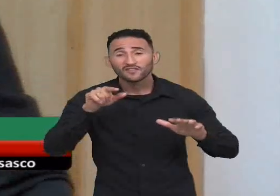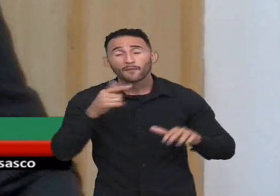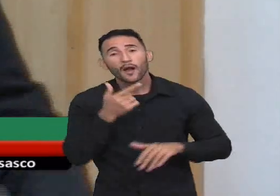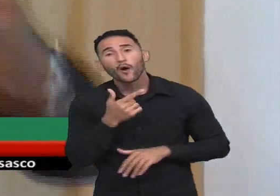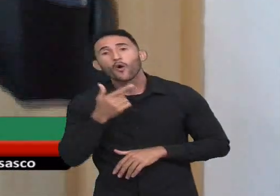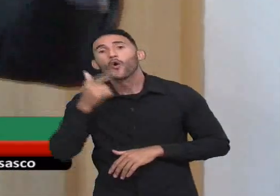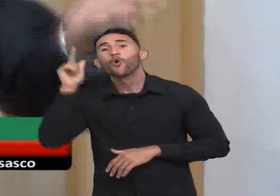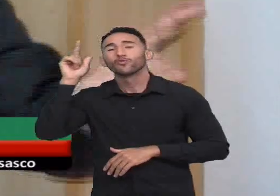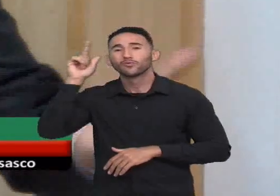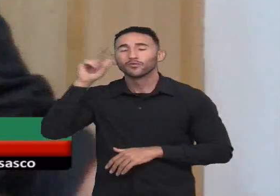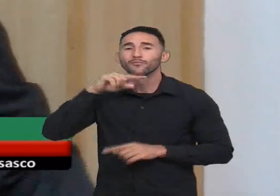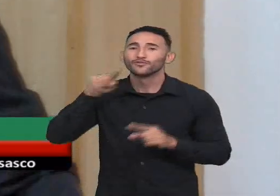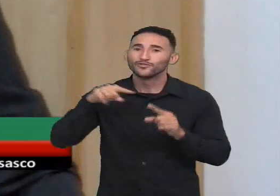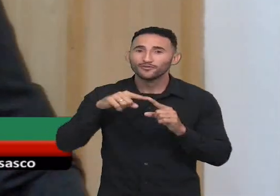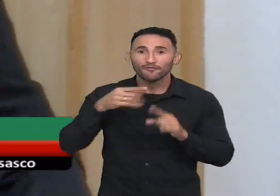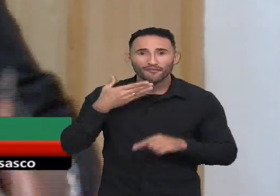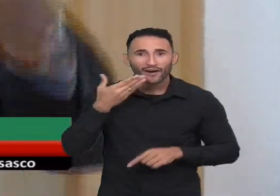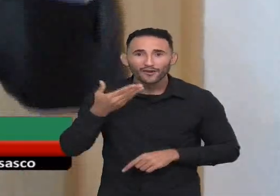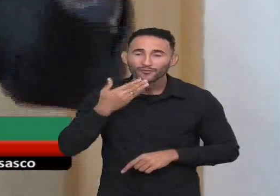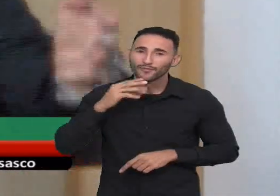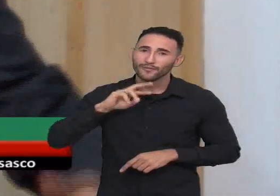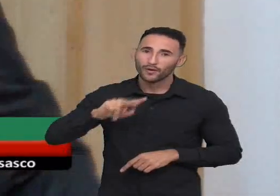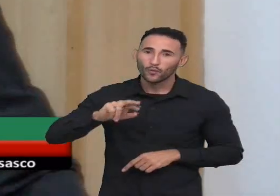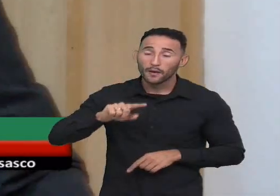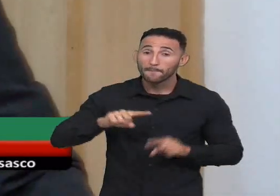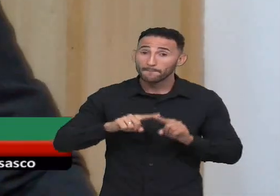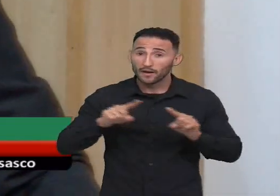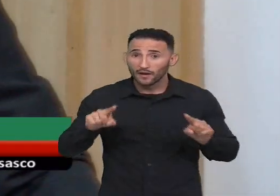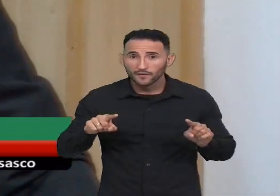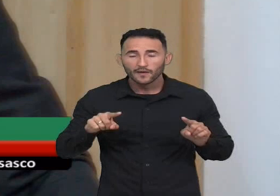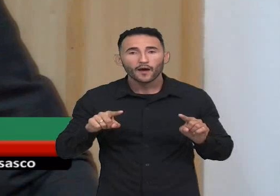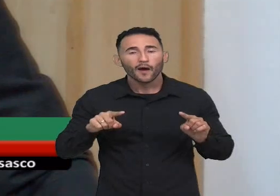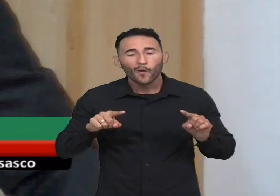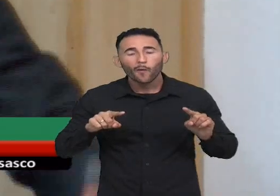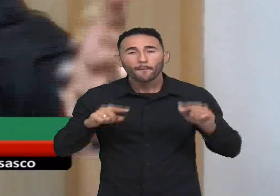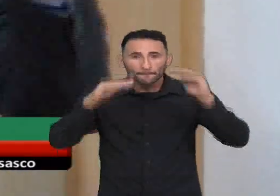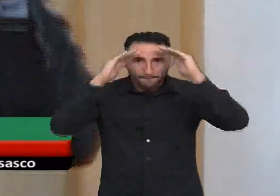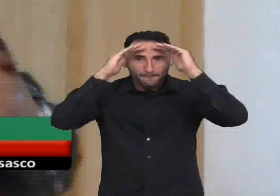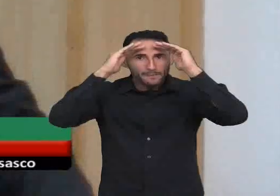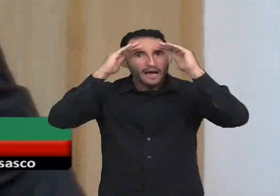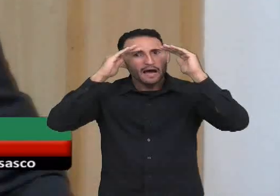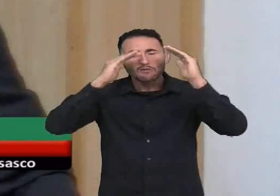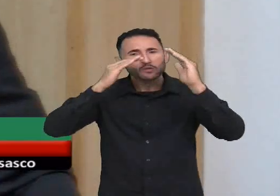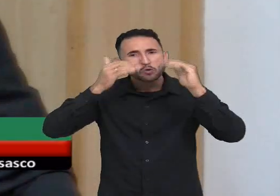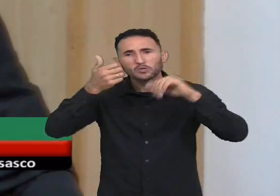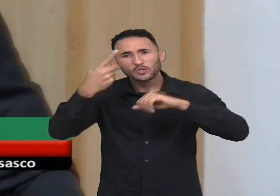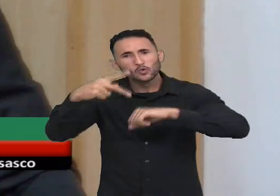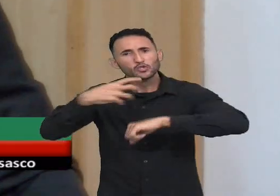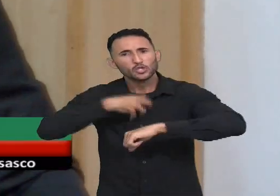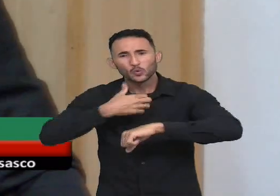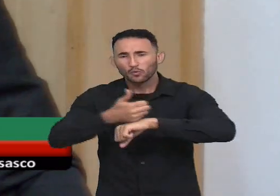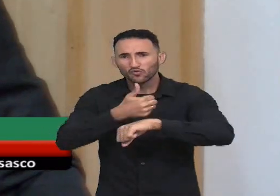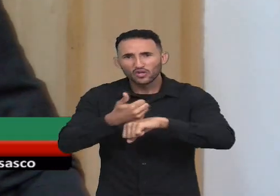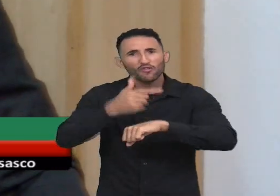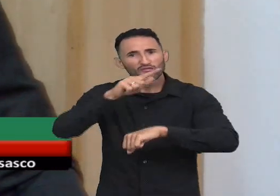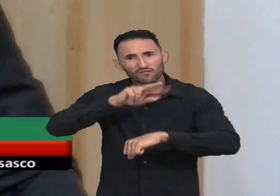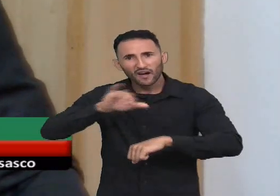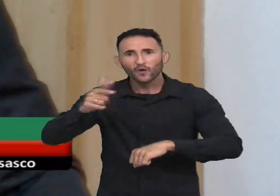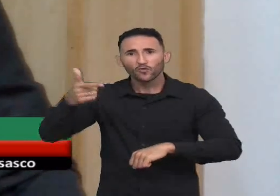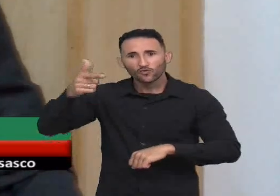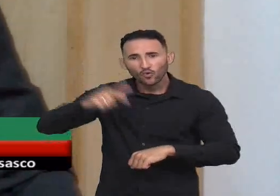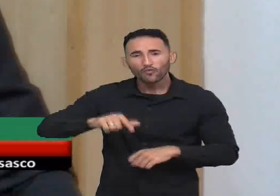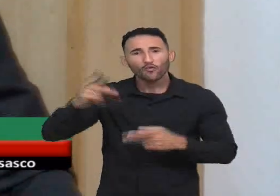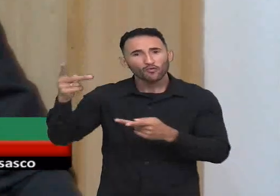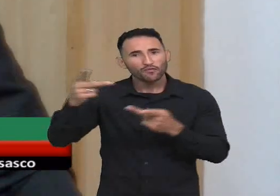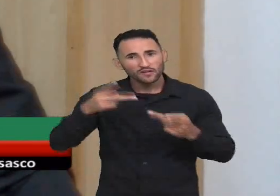missão. Sei que não será fácil, mas com a competência que você tem, tenho certeza que nós vamos chamar você aqui de novo para dar os parabéns